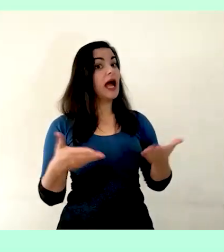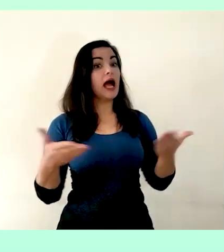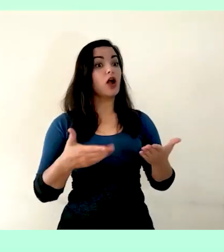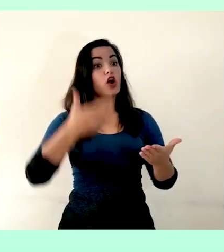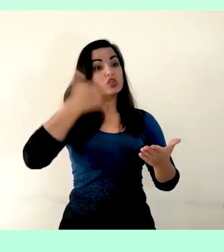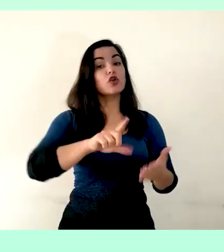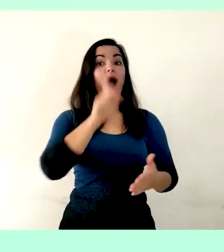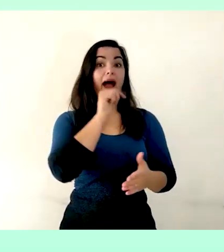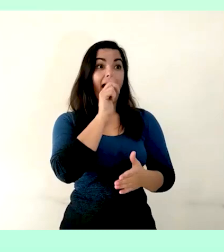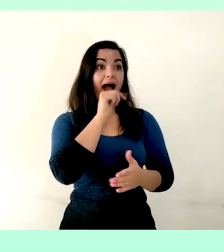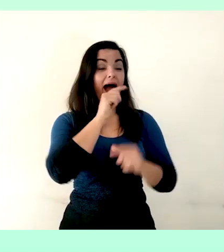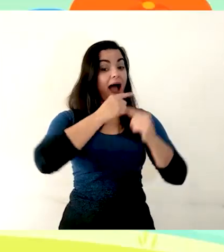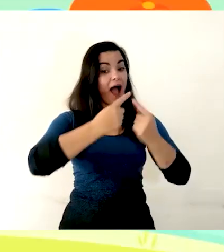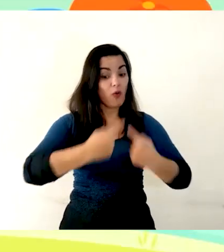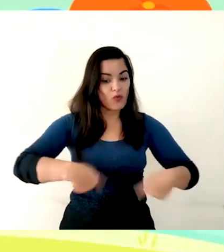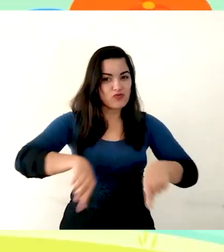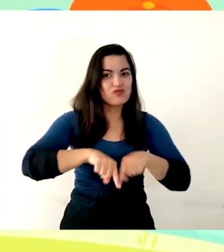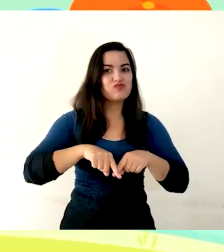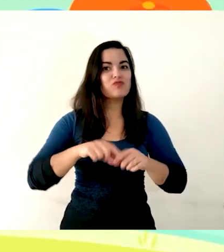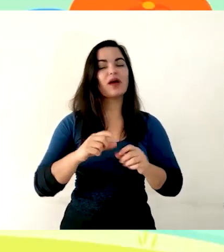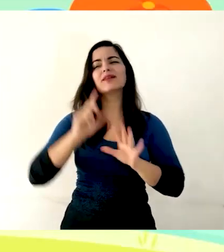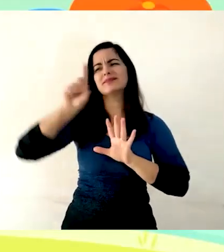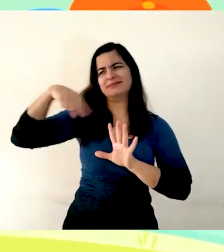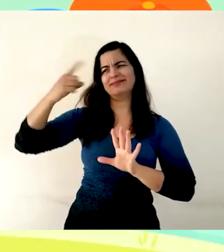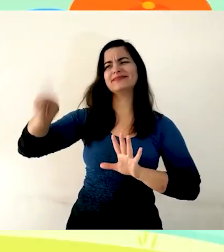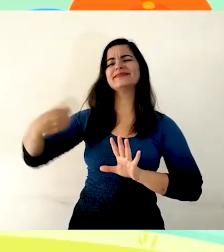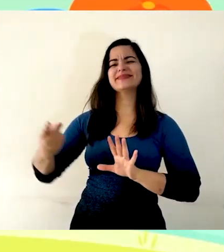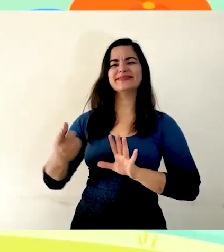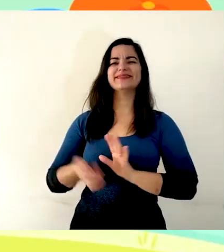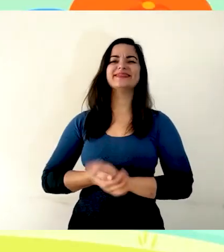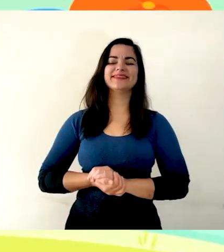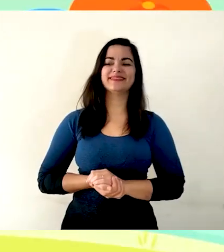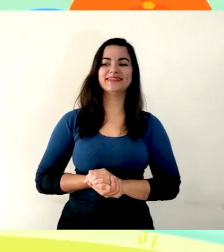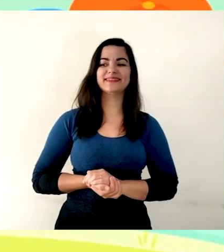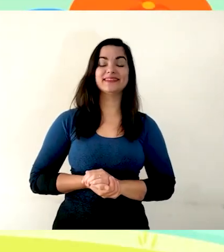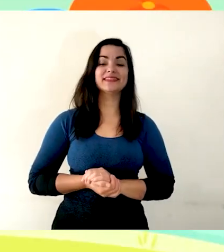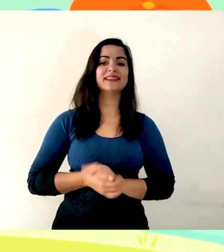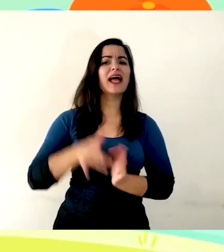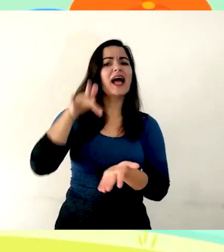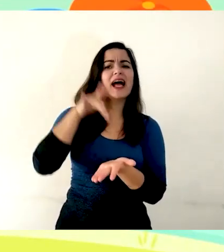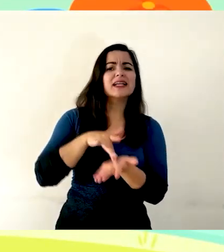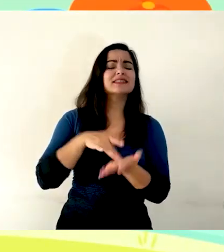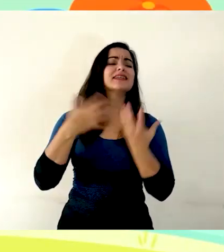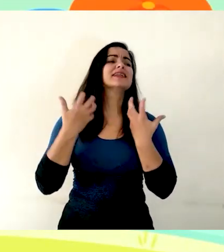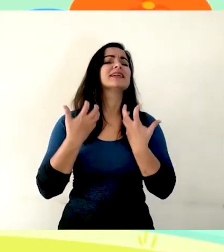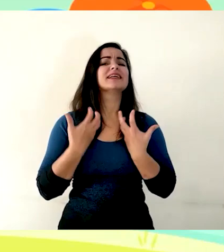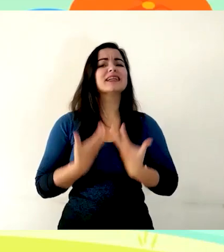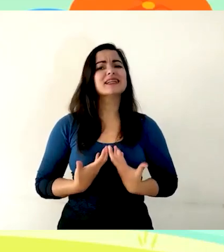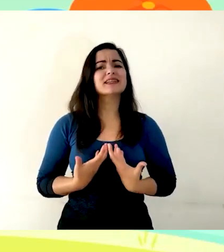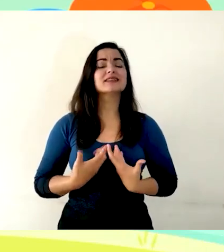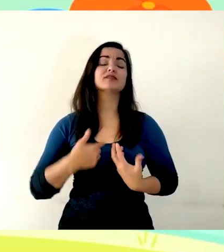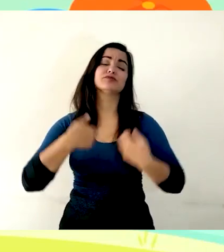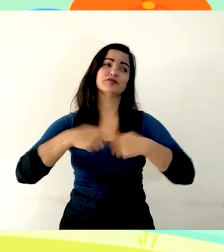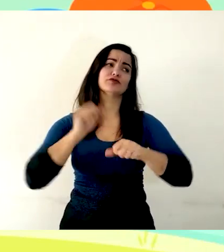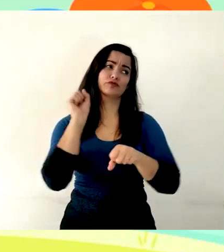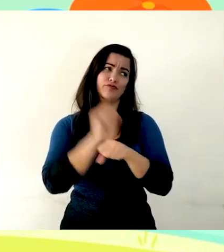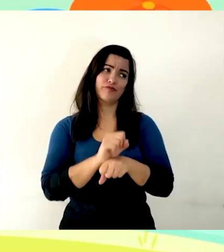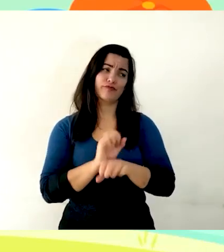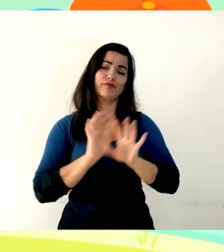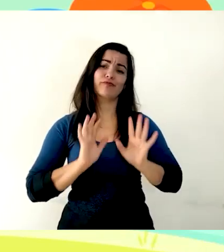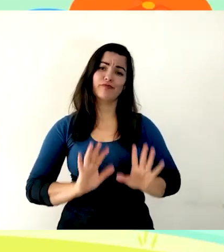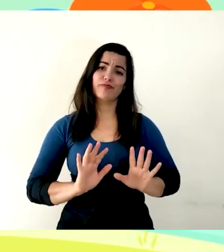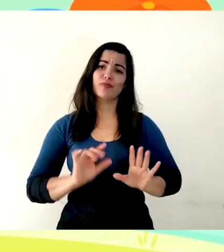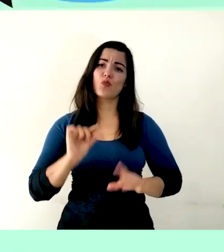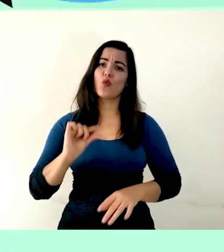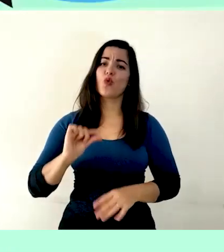Agora passa de água de novo, Luna. Depois, vai. O atrito cansa. Preciso de uma